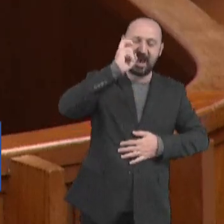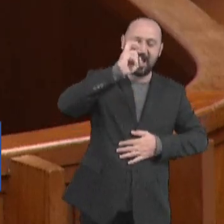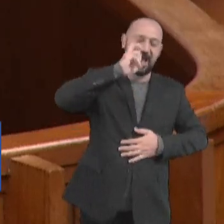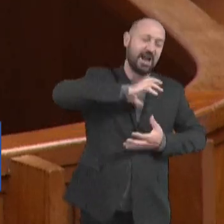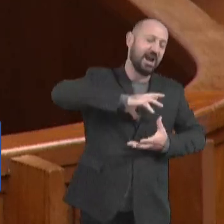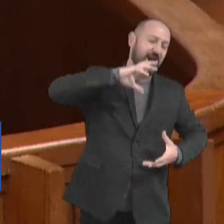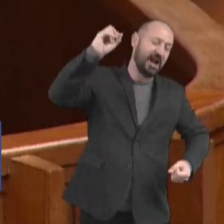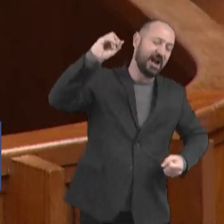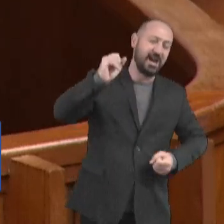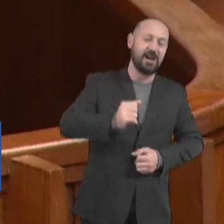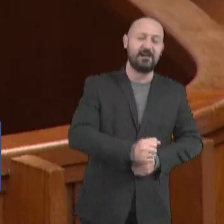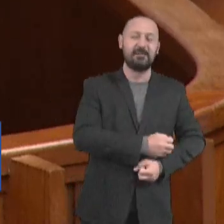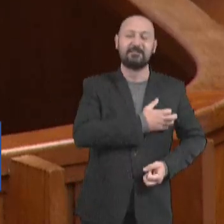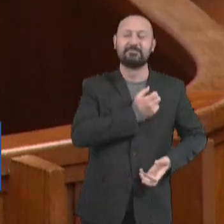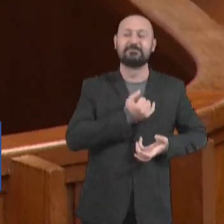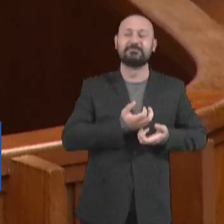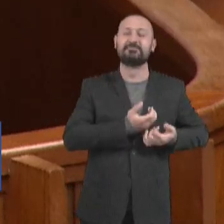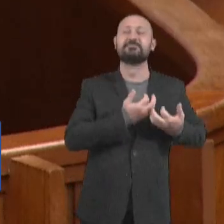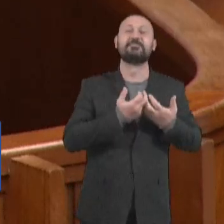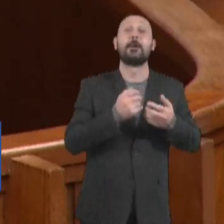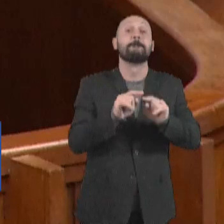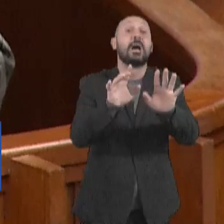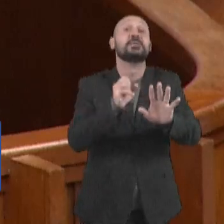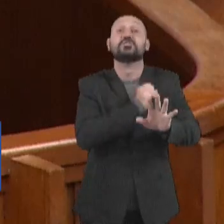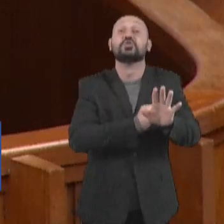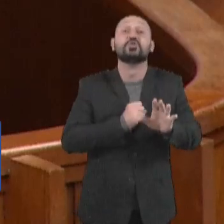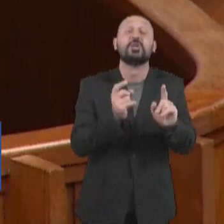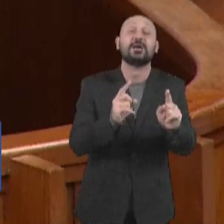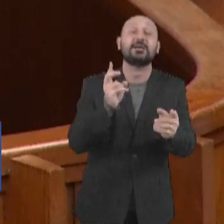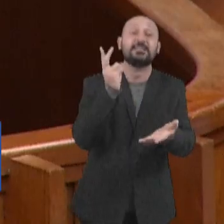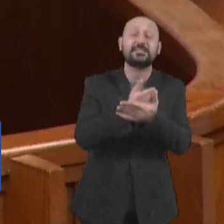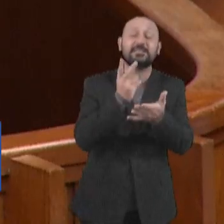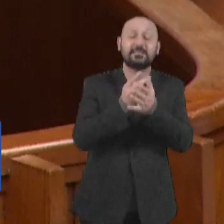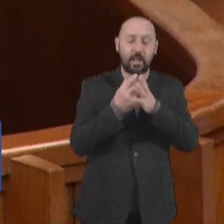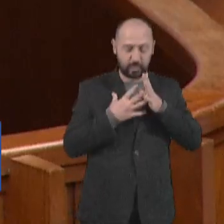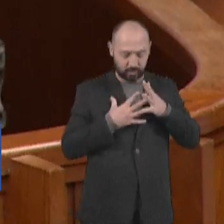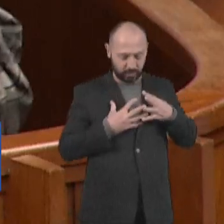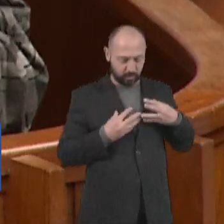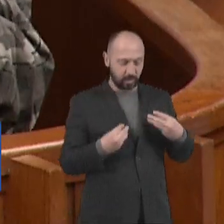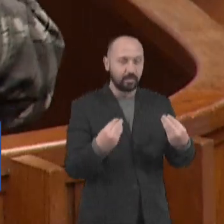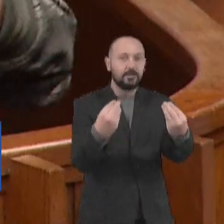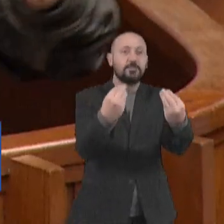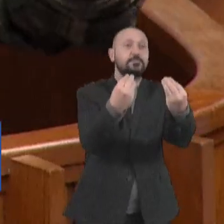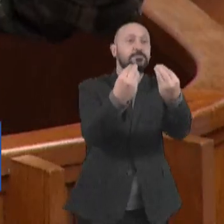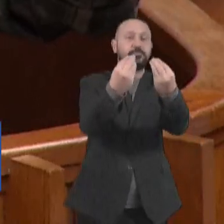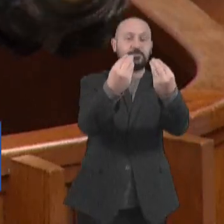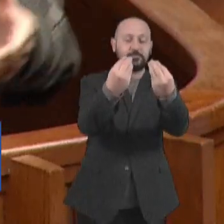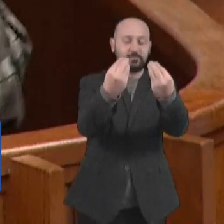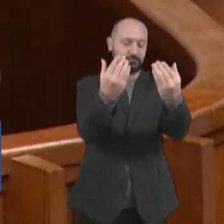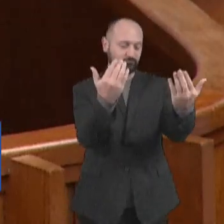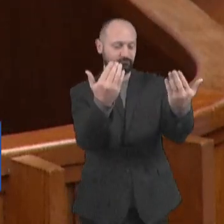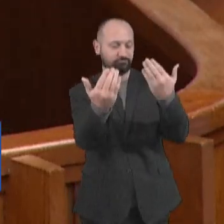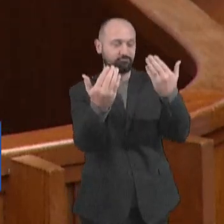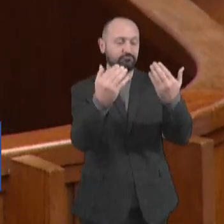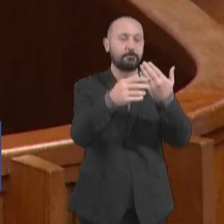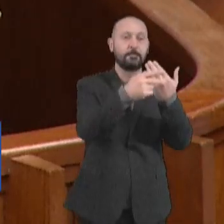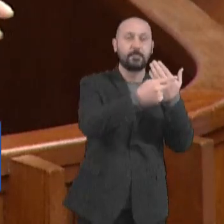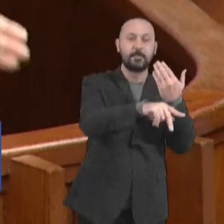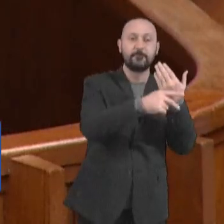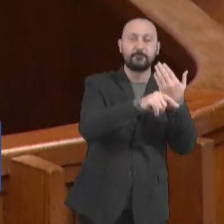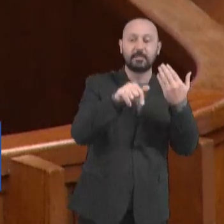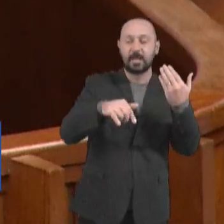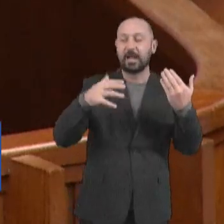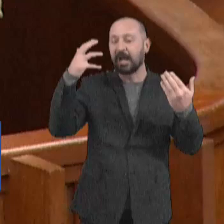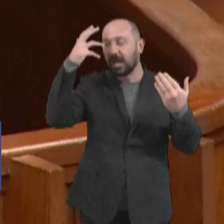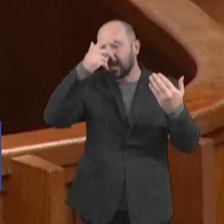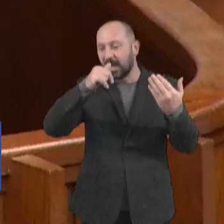queimando, coração em chama. Mas a saudade logo se esvai, quando comparo o meu Paraguai às